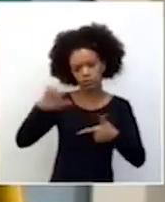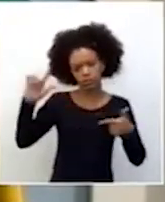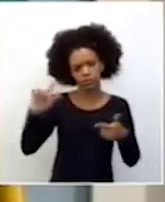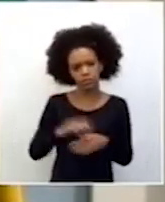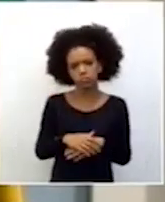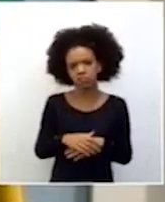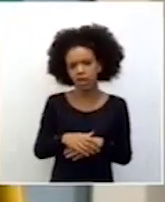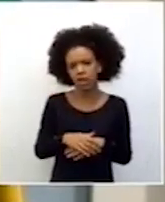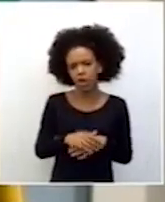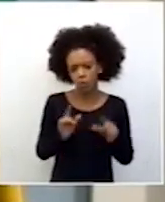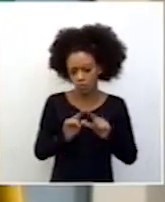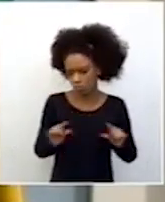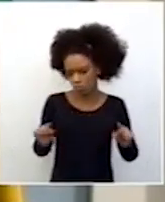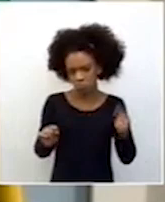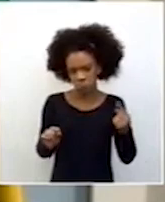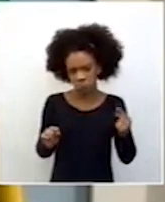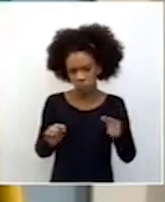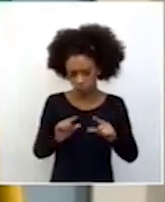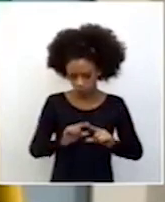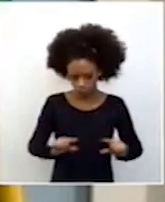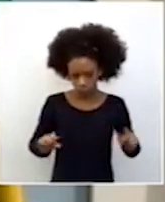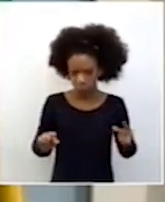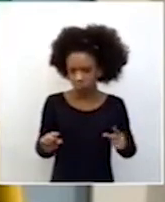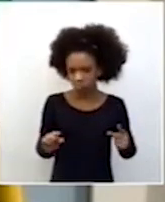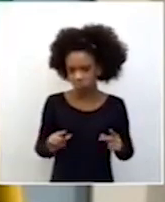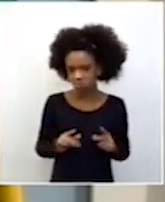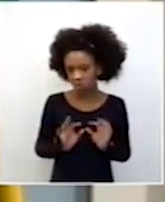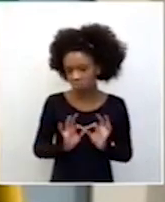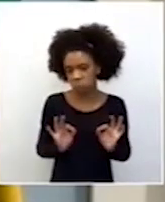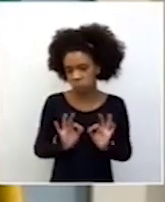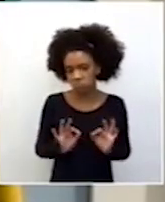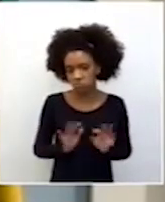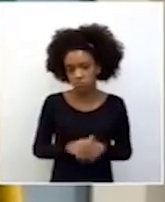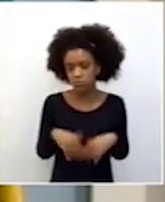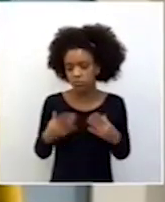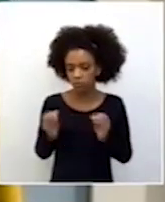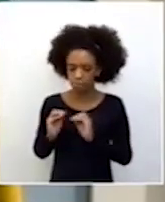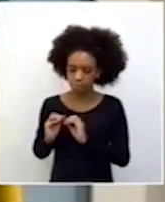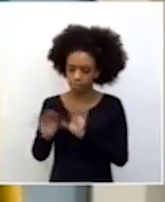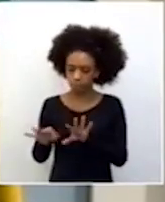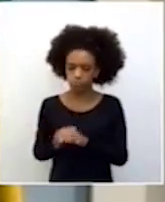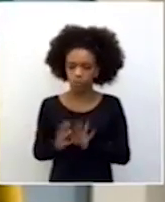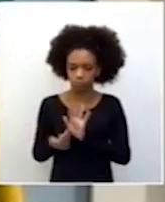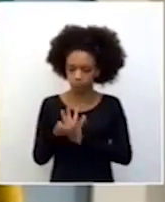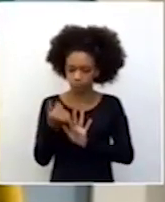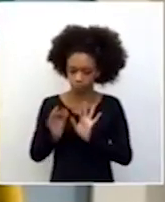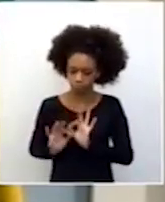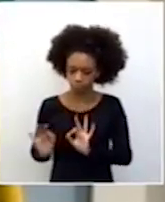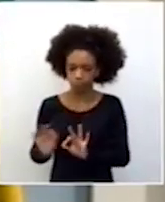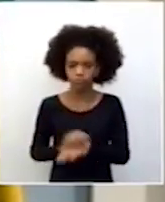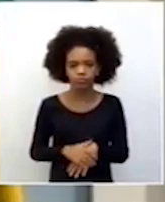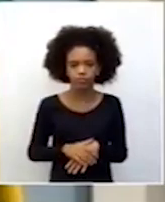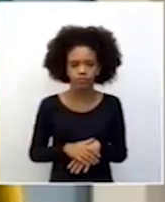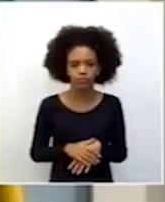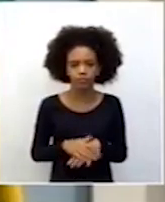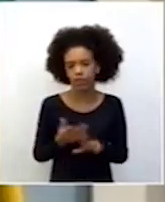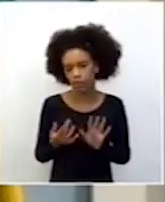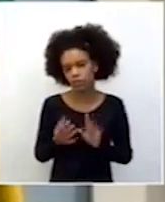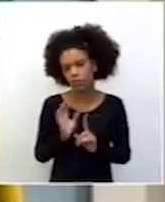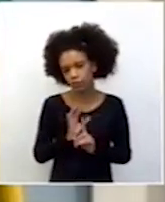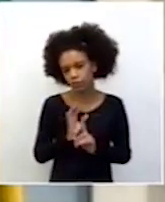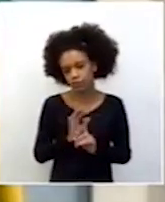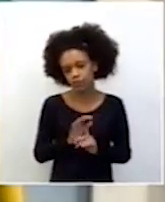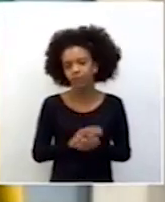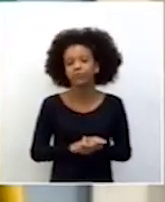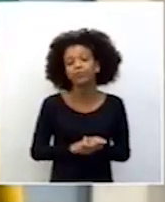uma frase, 2 frases, às vezes poucas frases, e colocam ali retratados. Eu vou dar algumas referências aqui